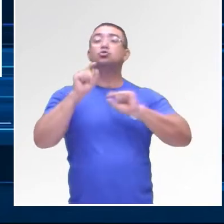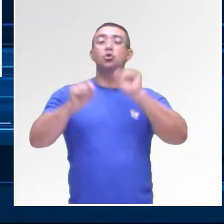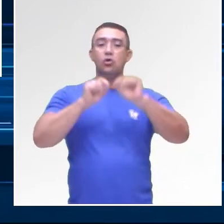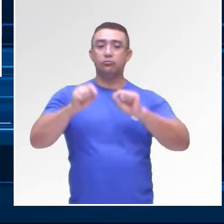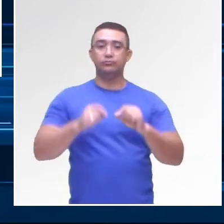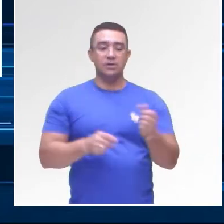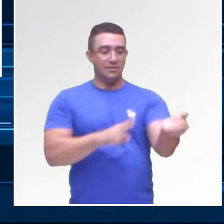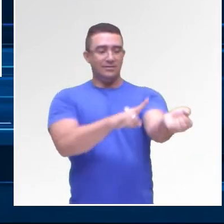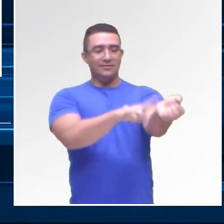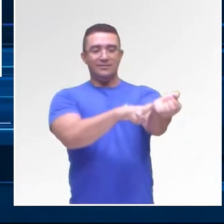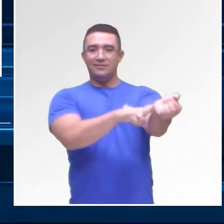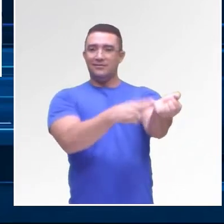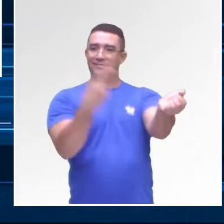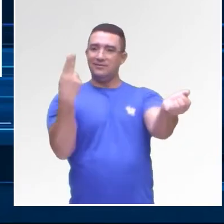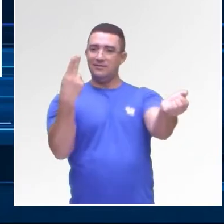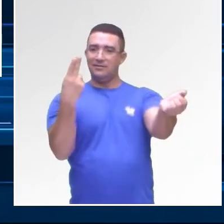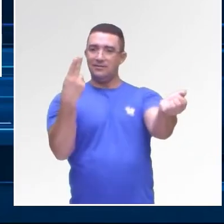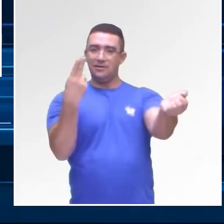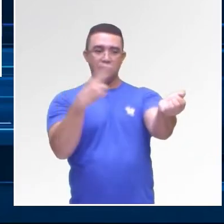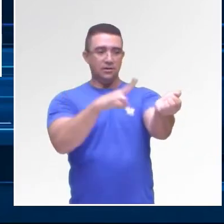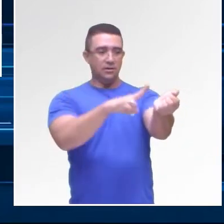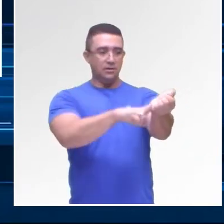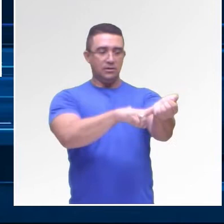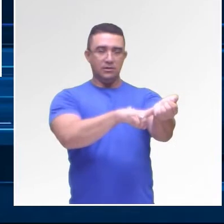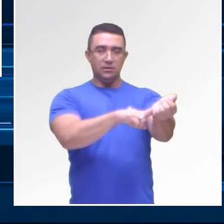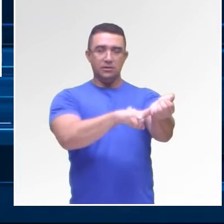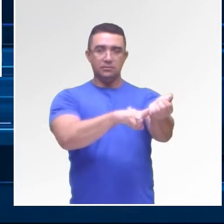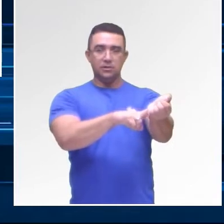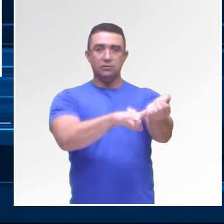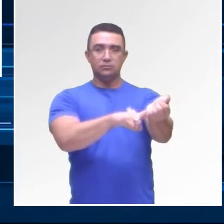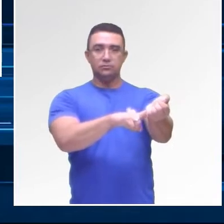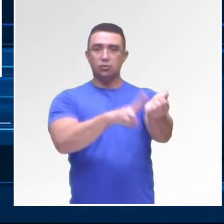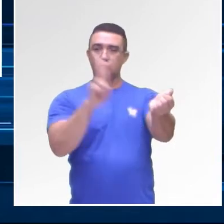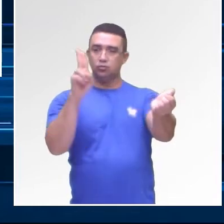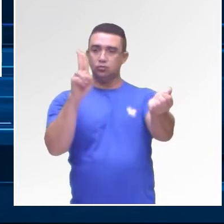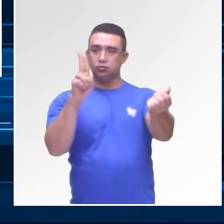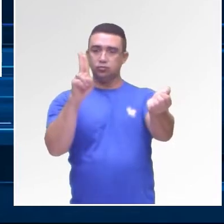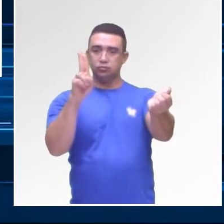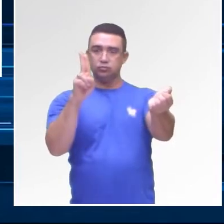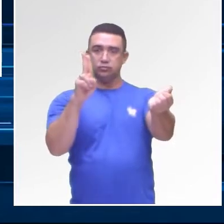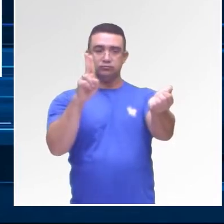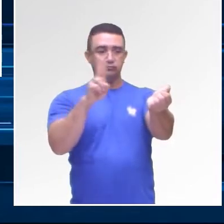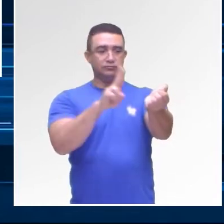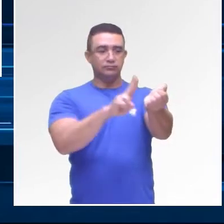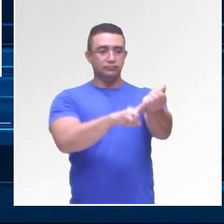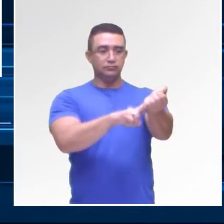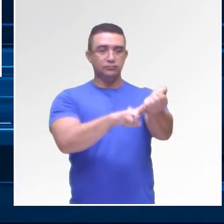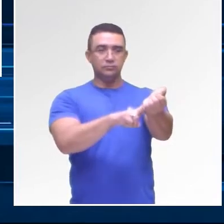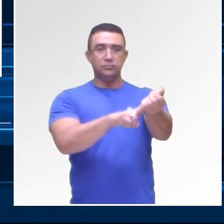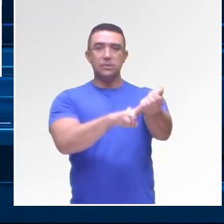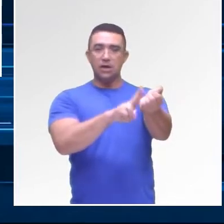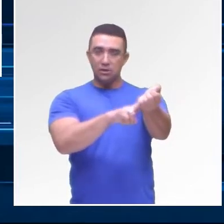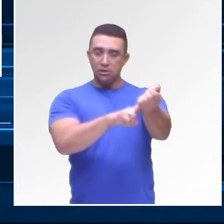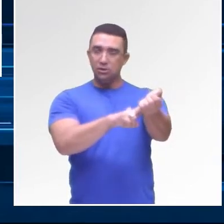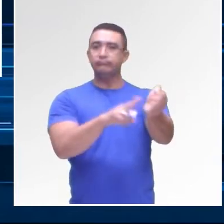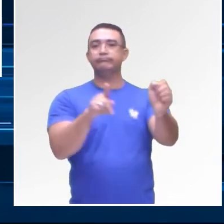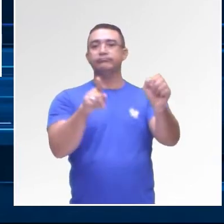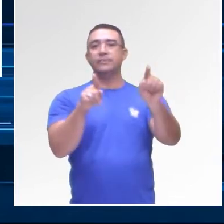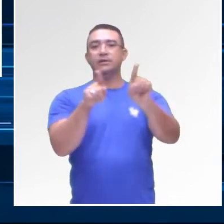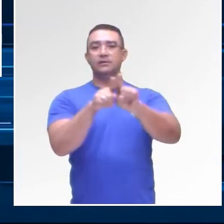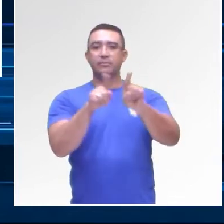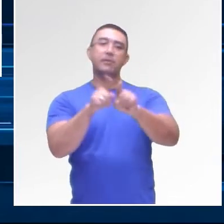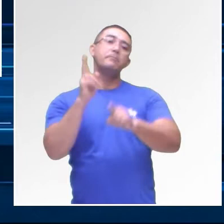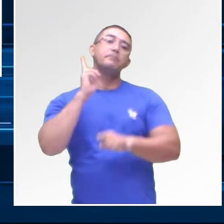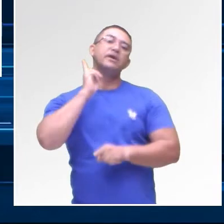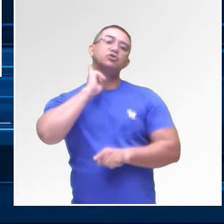o seu batimento cardíaco colocando o dedo indicador e médio na parte lateral do pescoço, ou seja, sobre